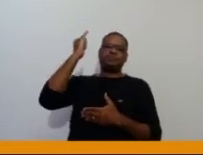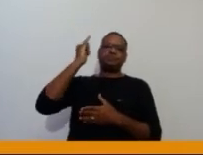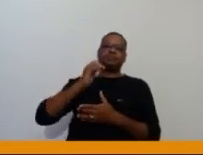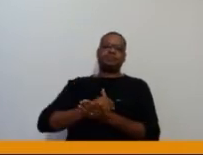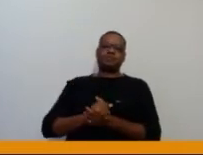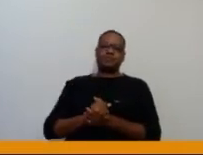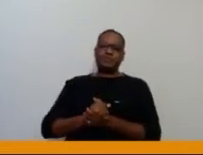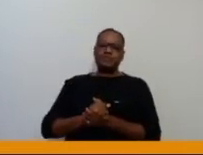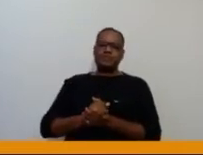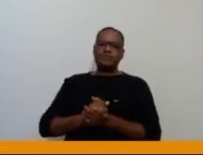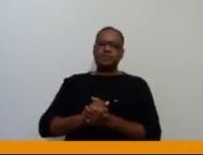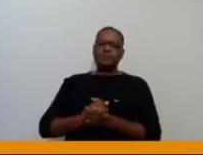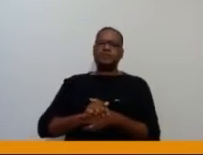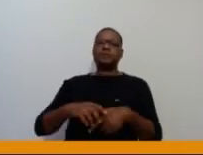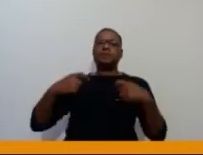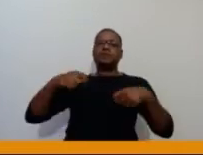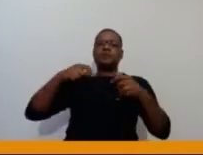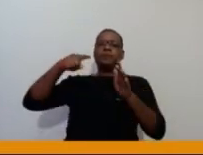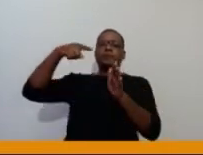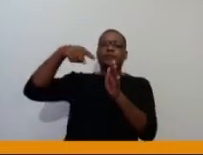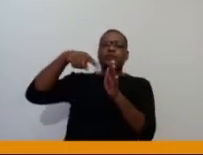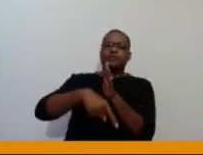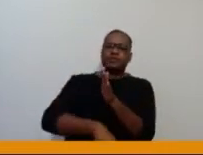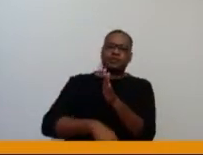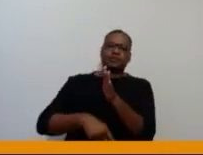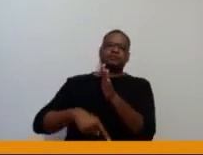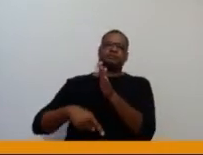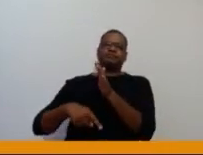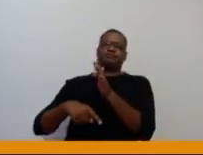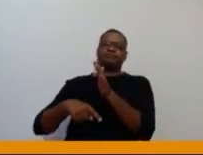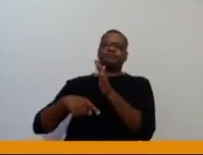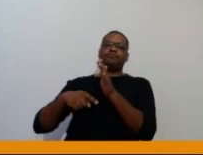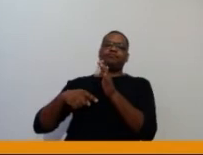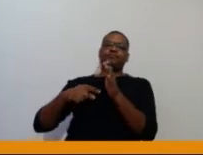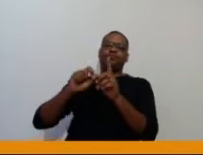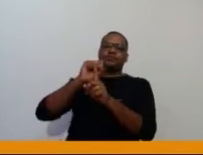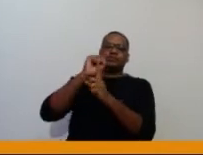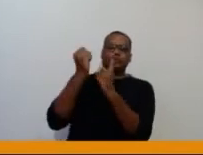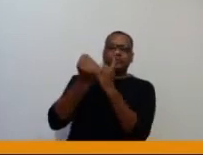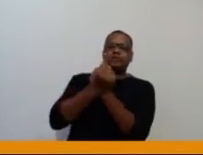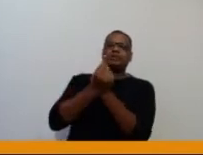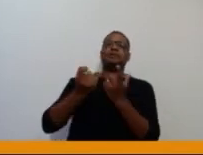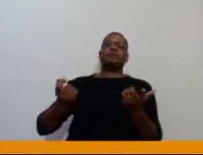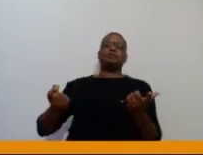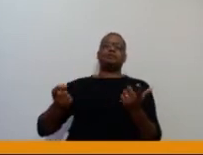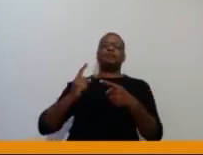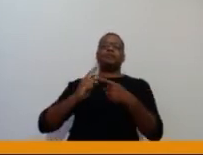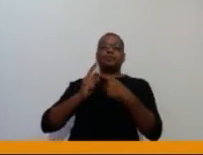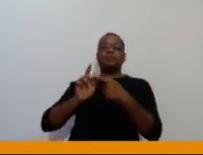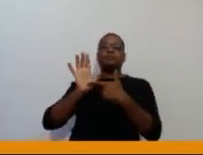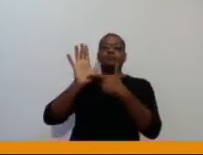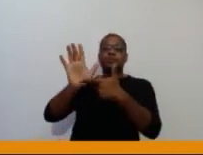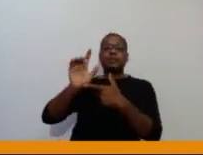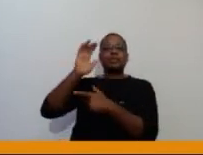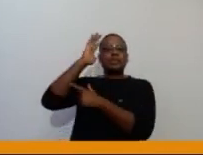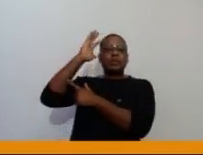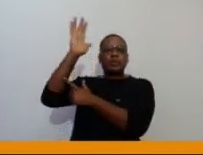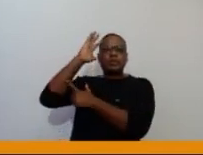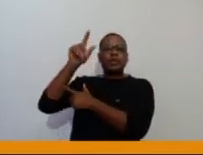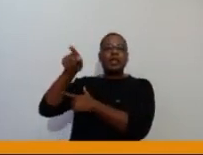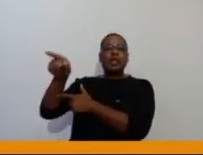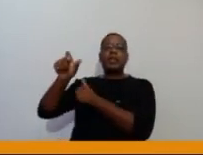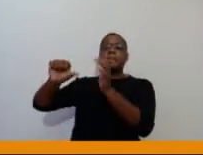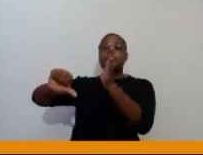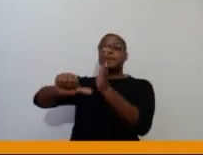aprofundar a função social. Porque, ao fazer isso, a gente interioriza essa possibilidade do jovem ter o primeiro vínculo de trabalho